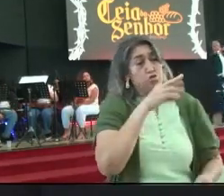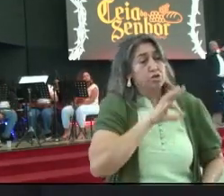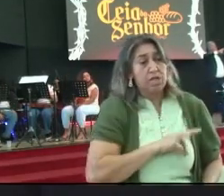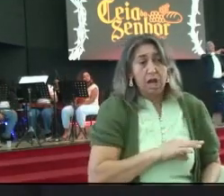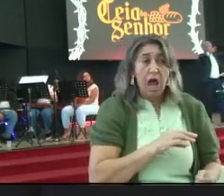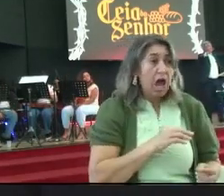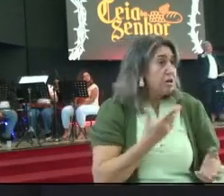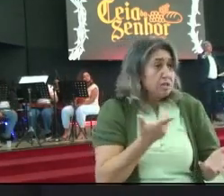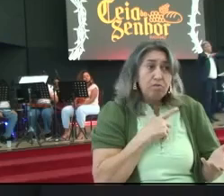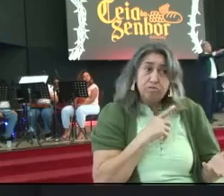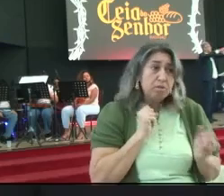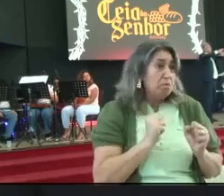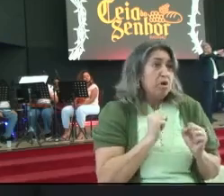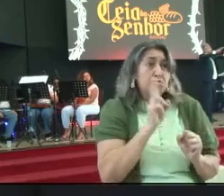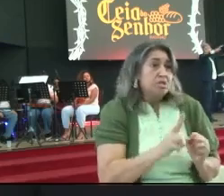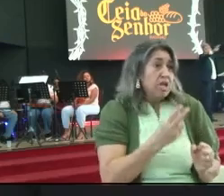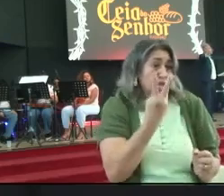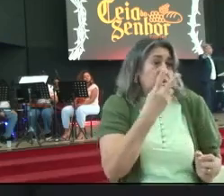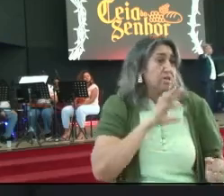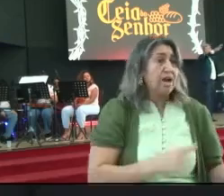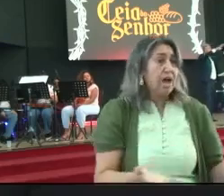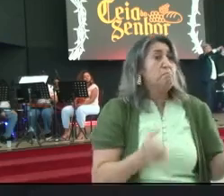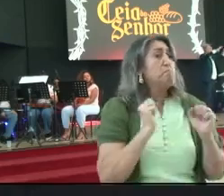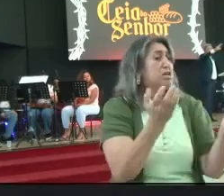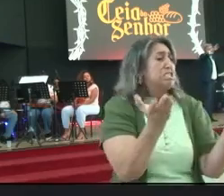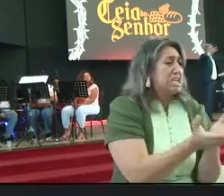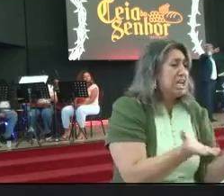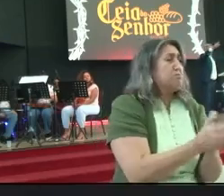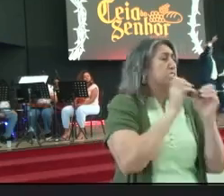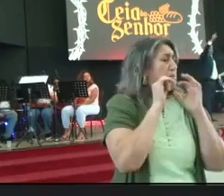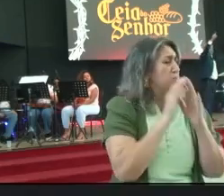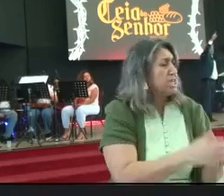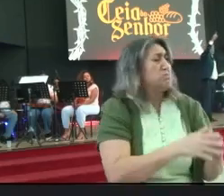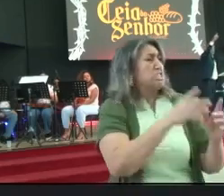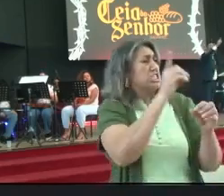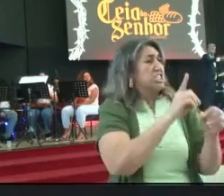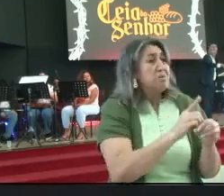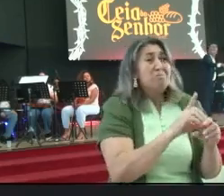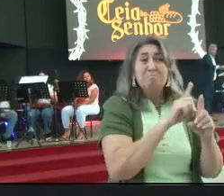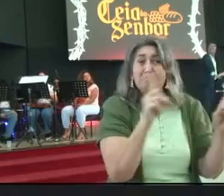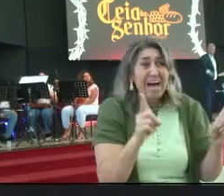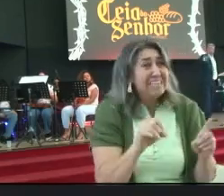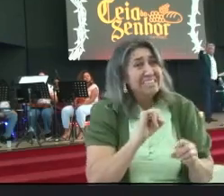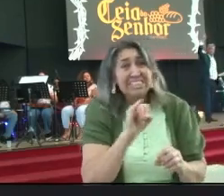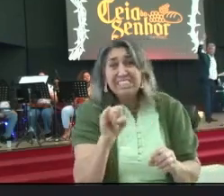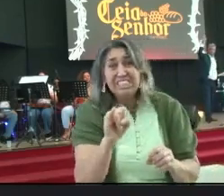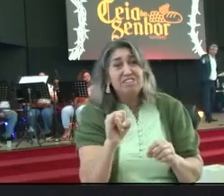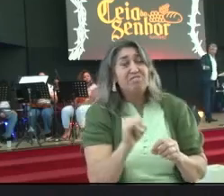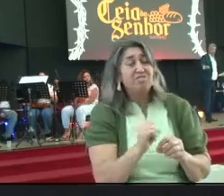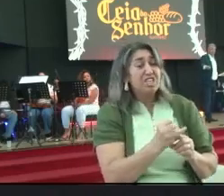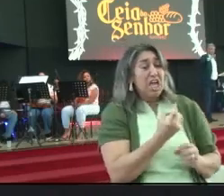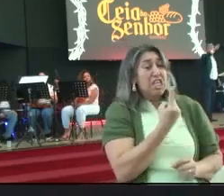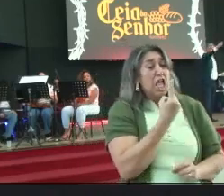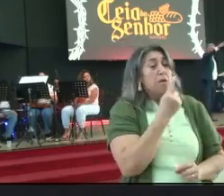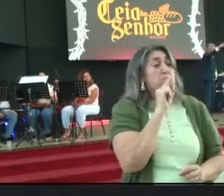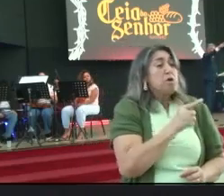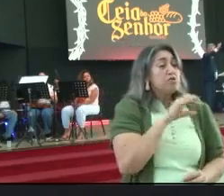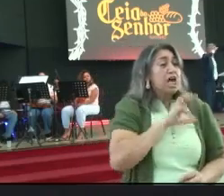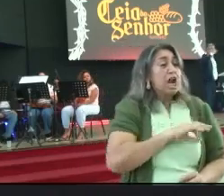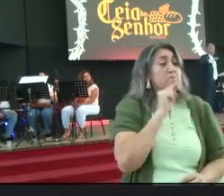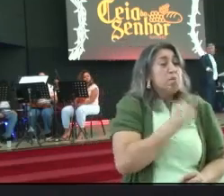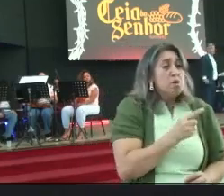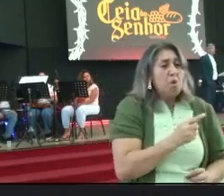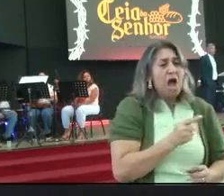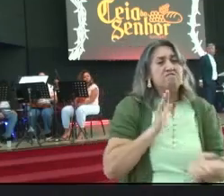Pode ser crente, pode ser abençoado, pode ser dizimista. Se você ganha 1.000 e você gasta 1.500, você está indo